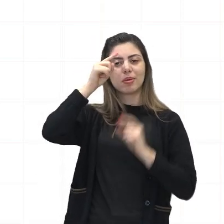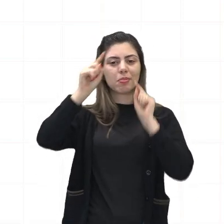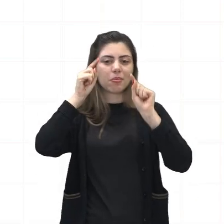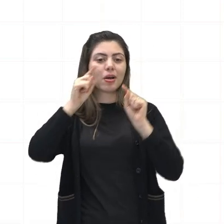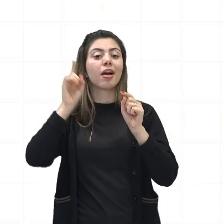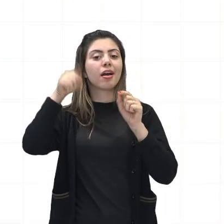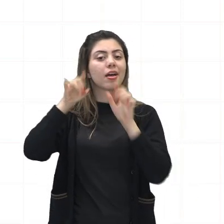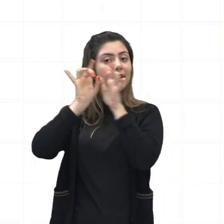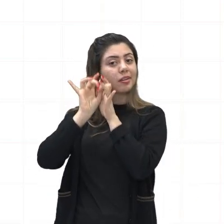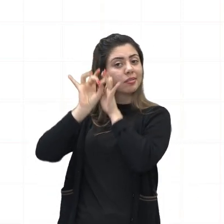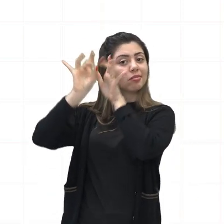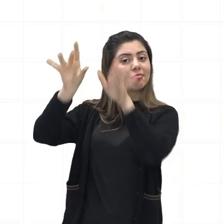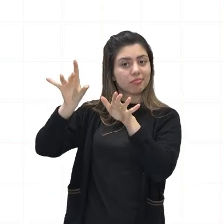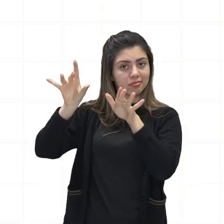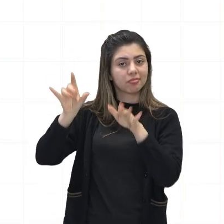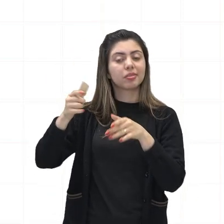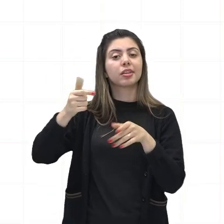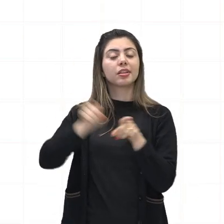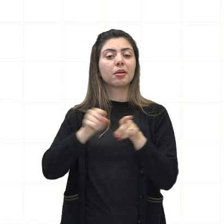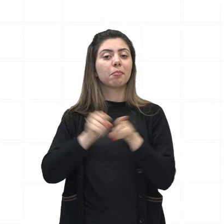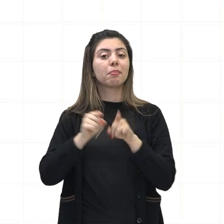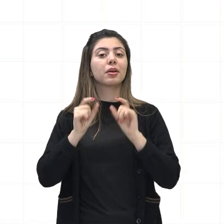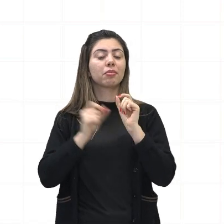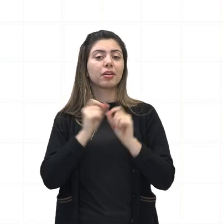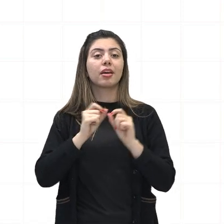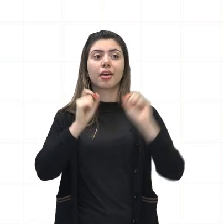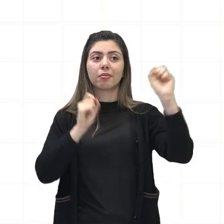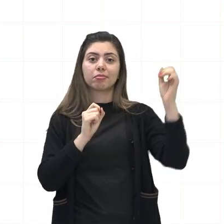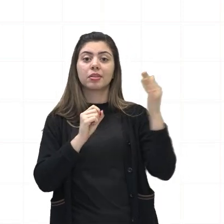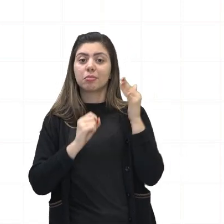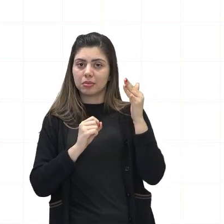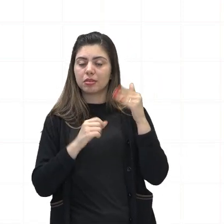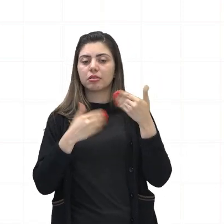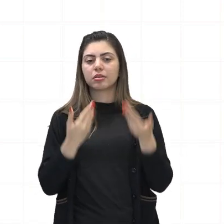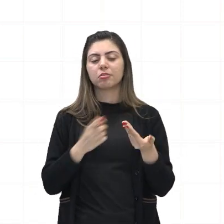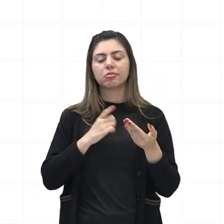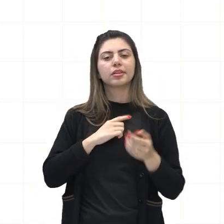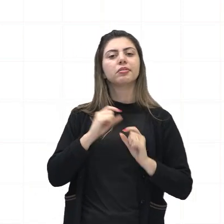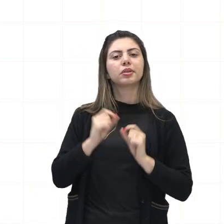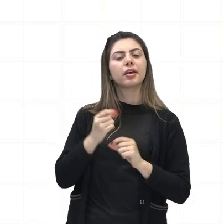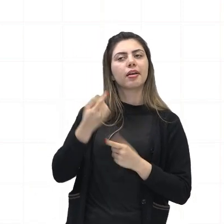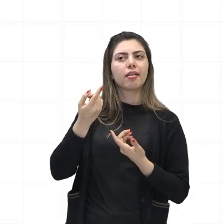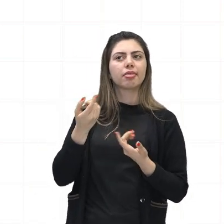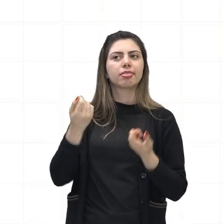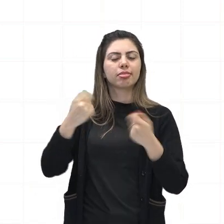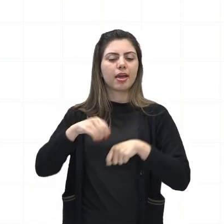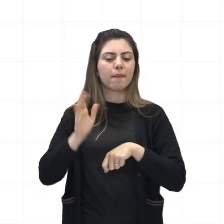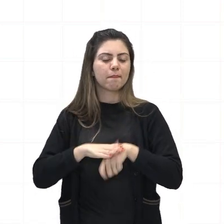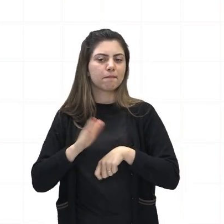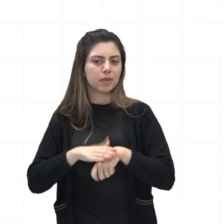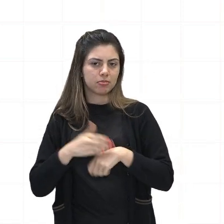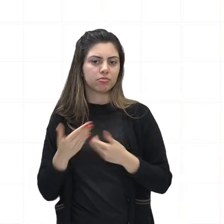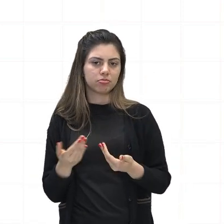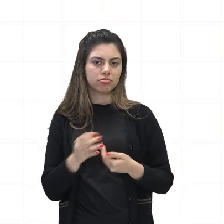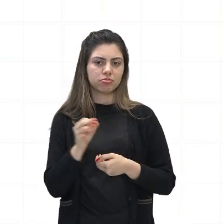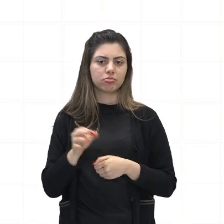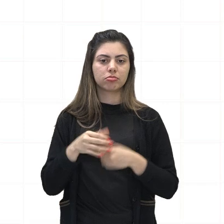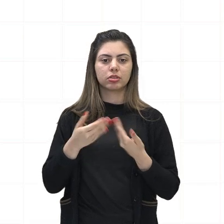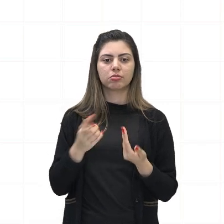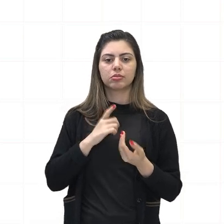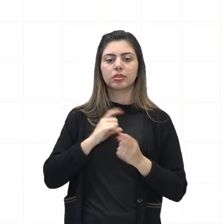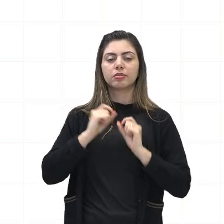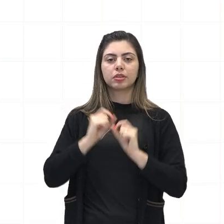ideias iluministas e liberalistas. Então, as ideias de liberdade e autodeterminação